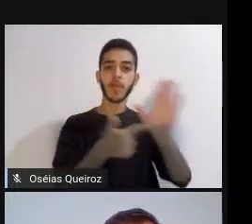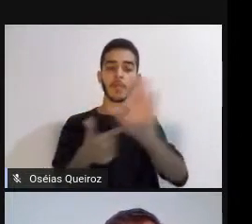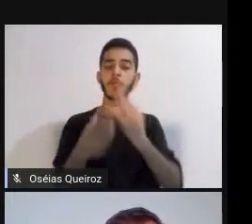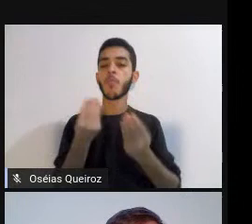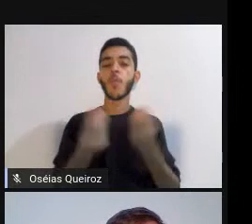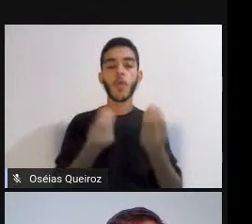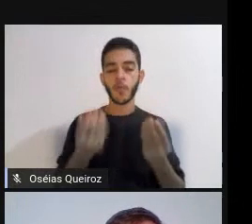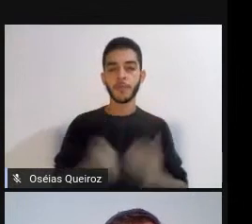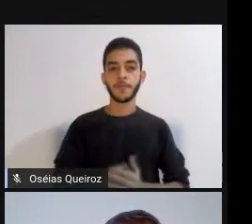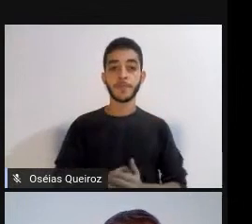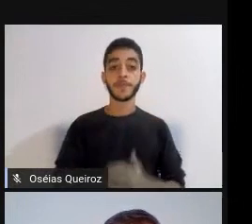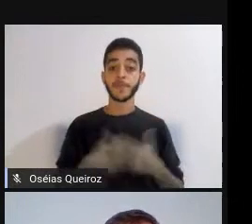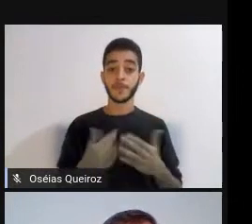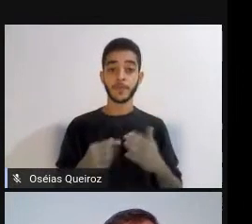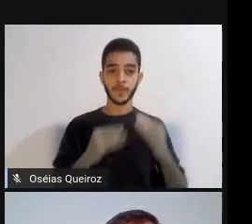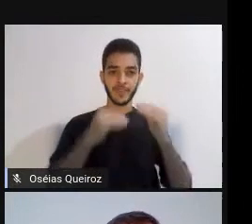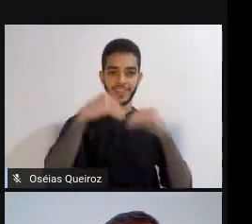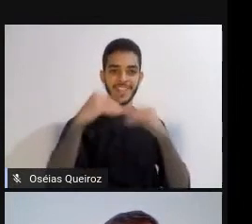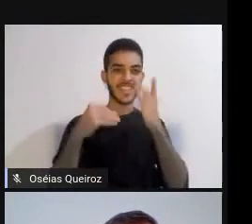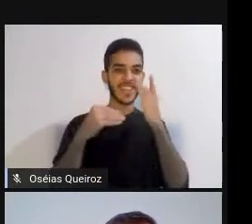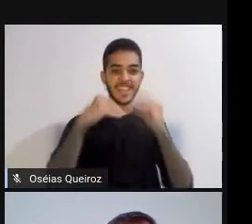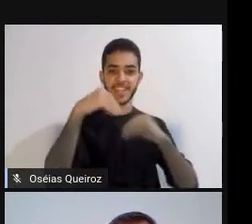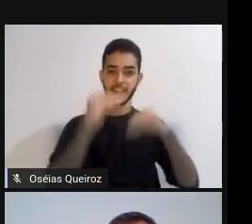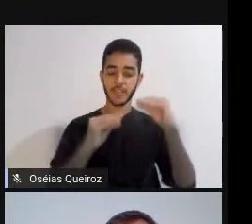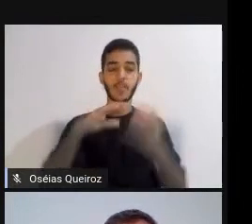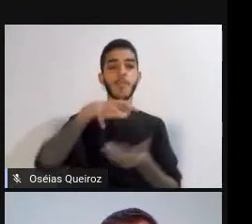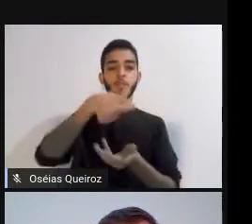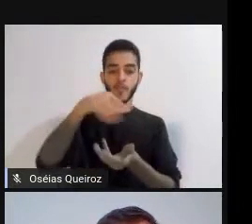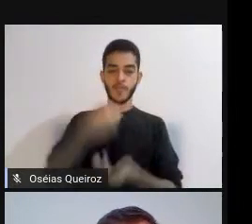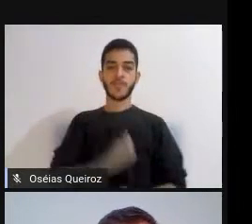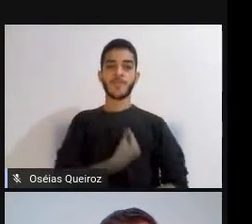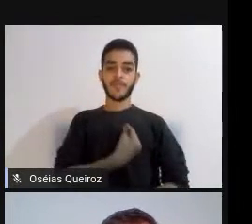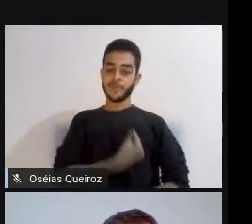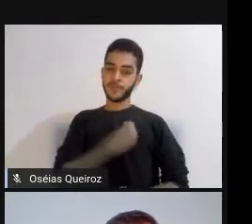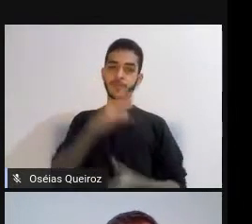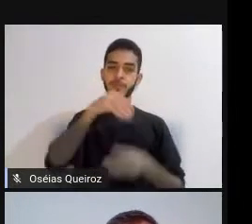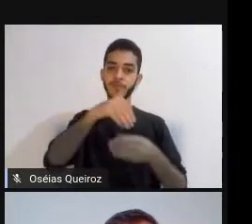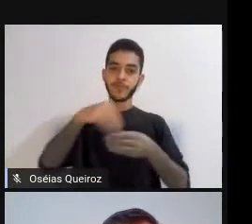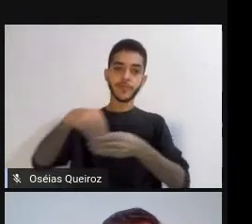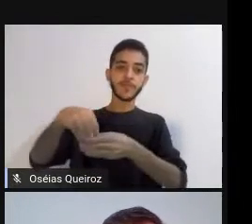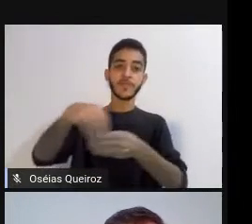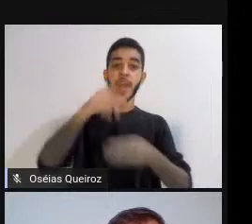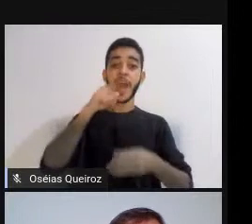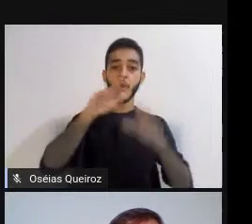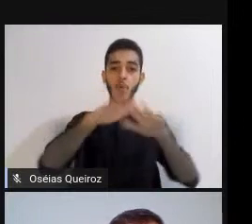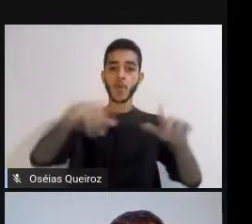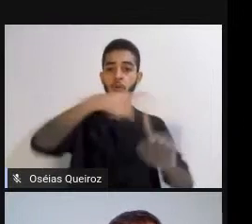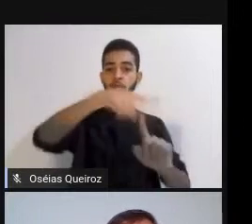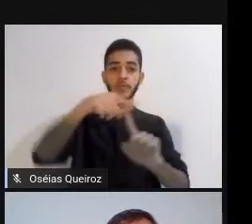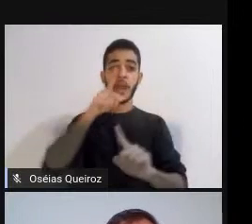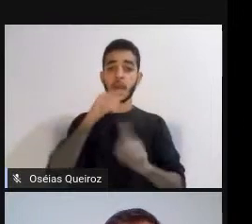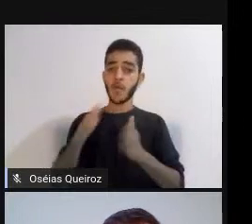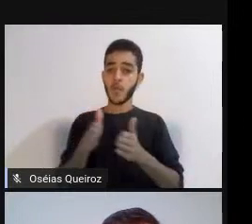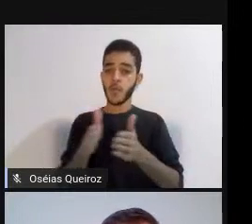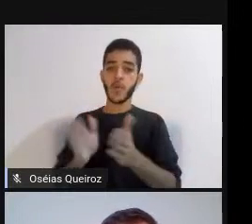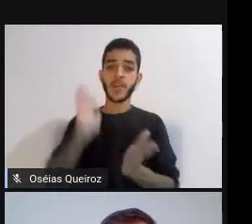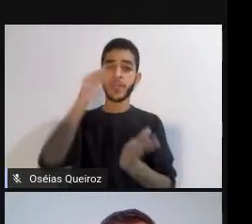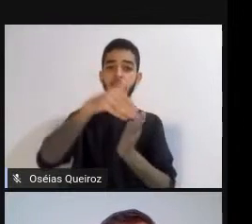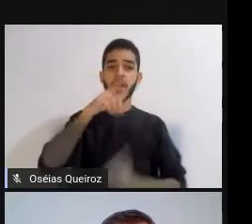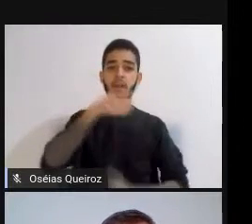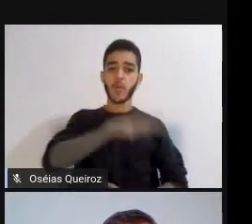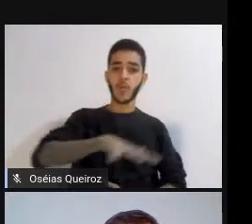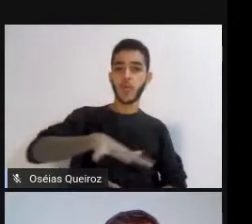Então, o microplástico é uma realidade no mundo inteiro, nos diferentes ecossistemas aquáticos, desde um rio até o estuário, o